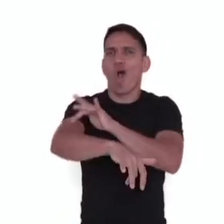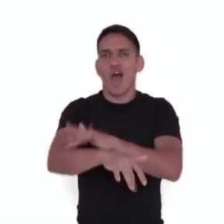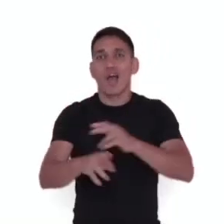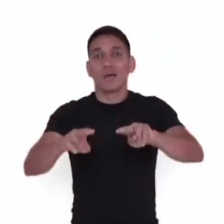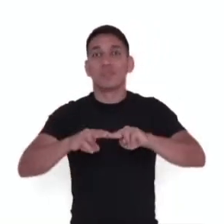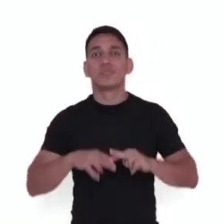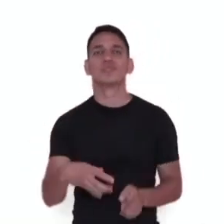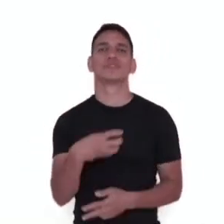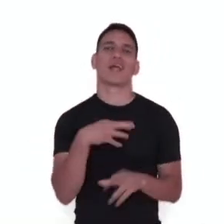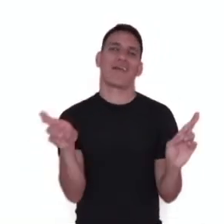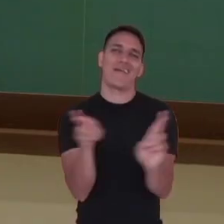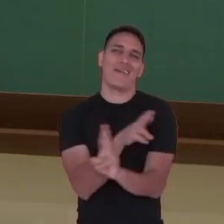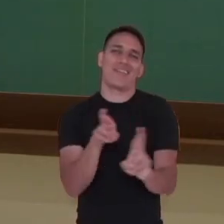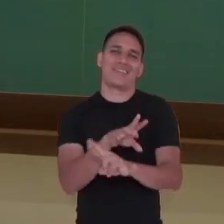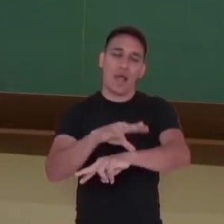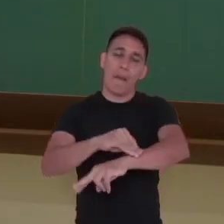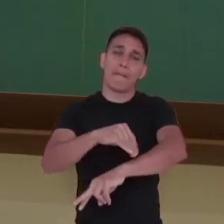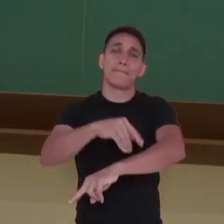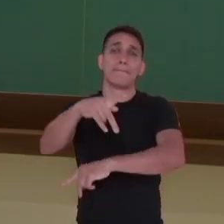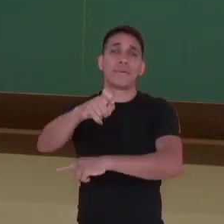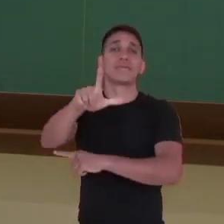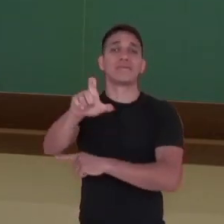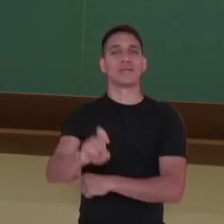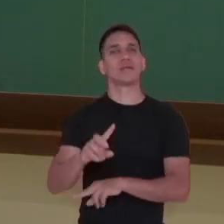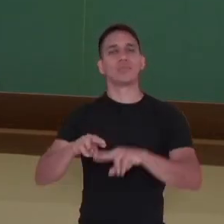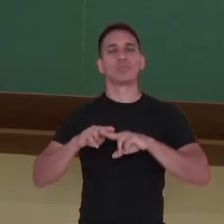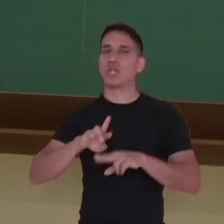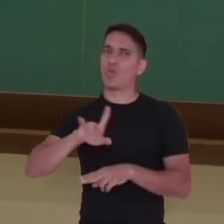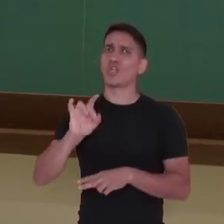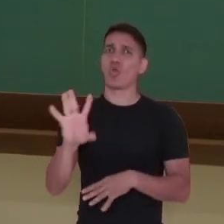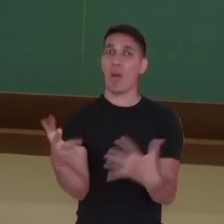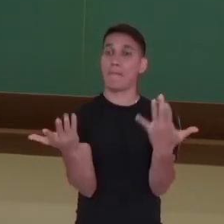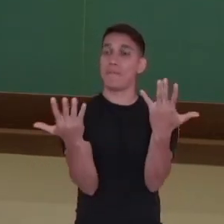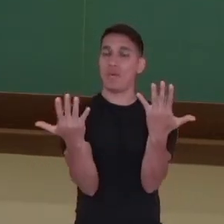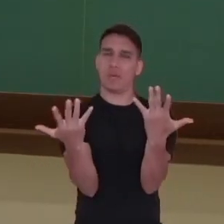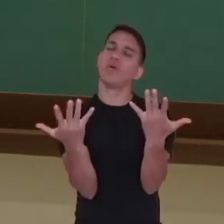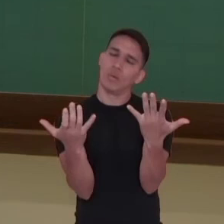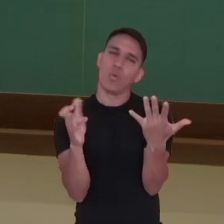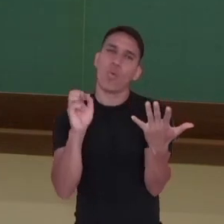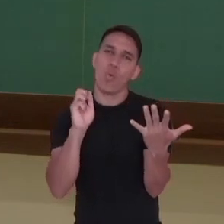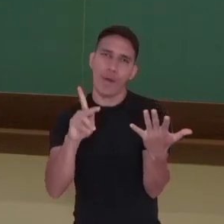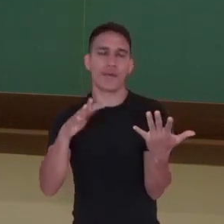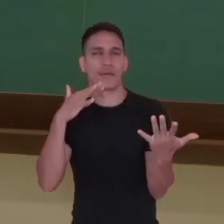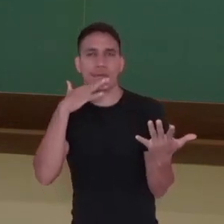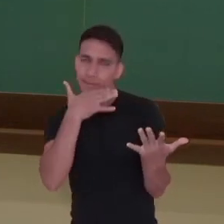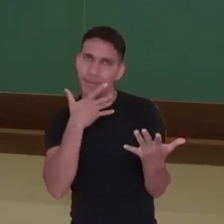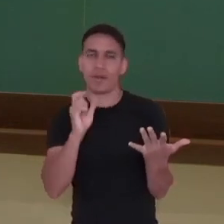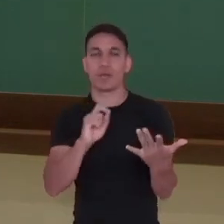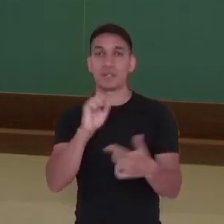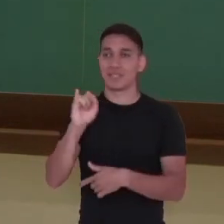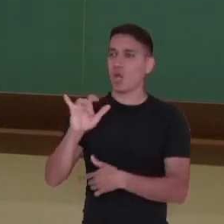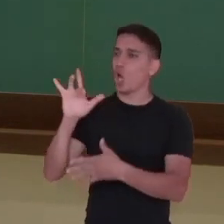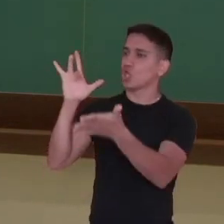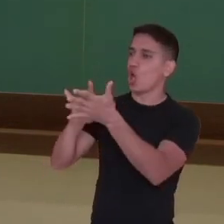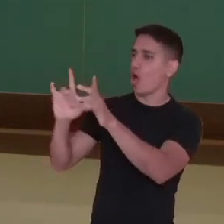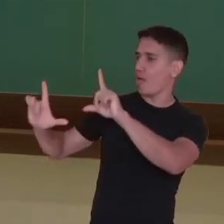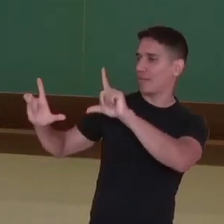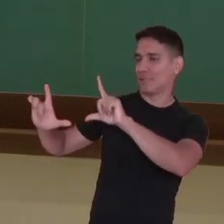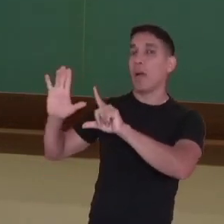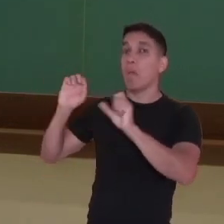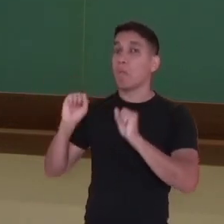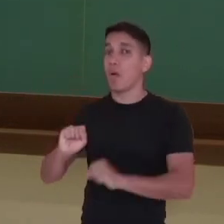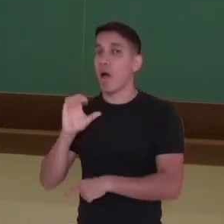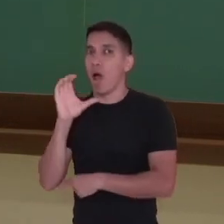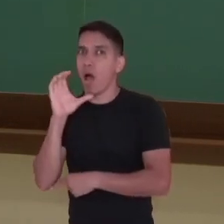com o contato com a nossa pele. Então o tato não é só nas mãos. Claro que se eu toco essa televisão, ela pode estar mais